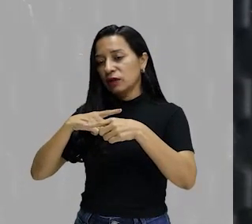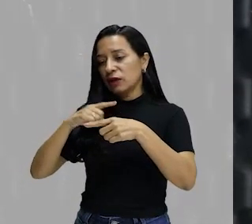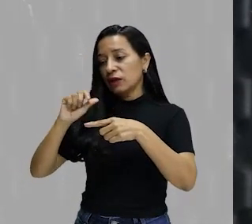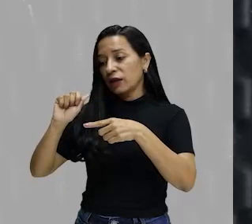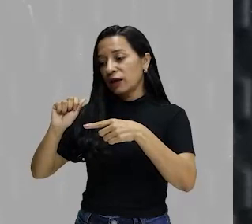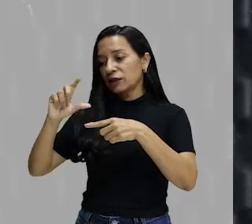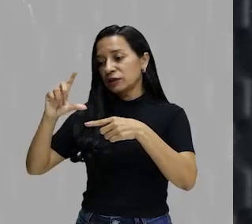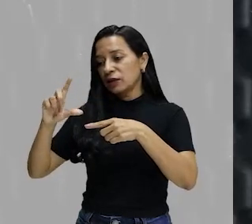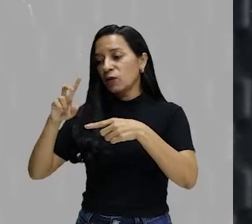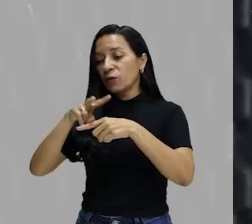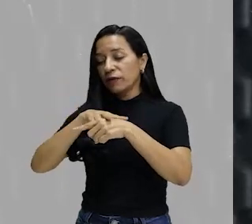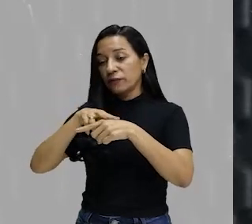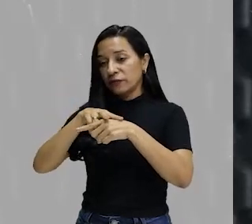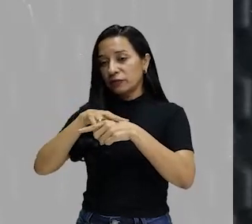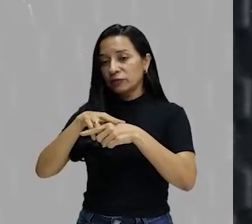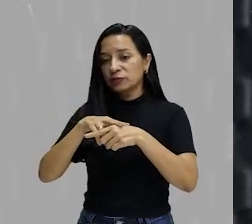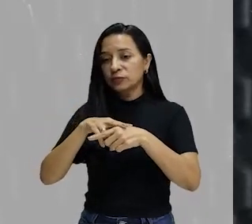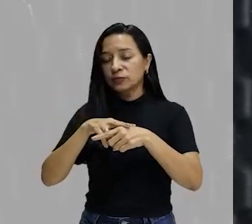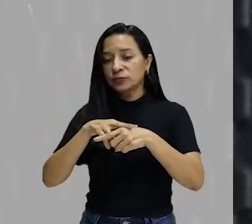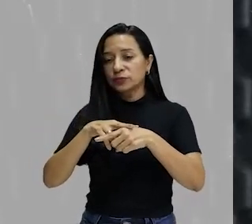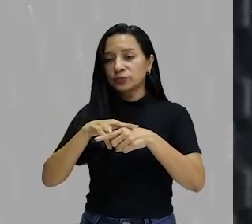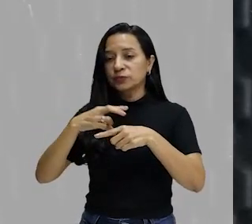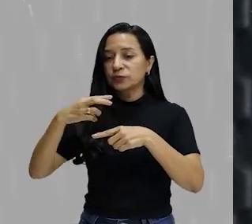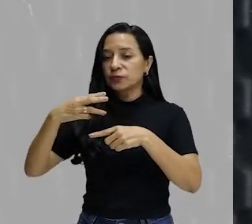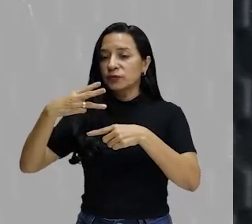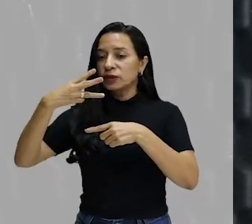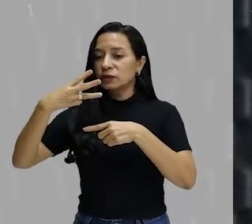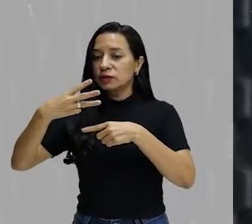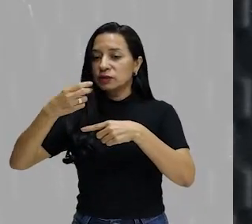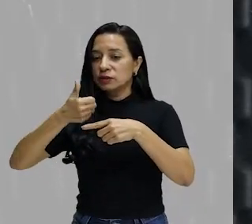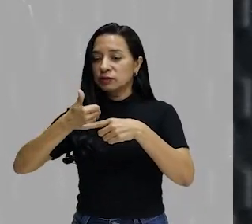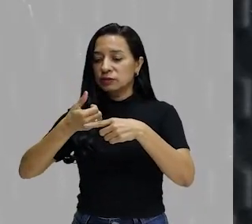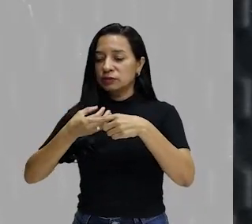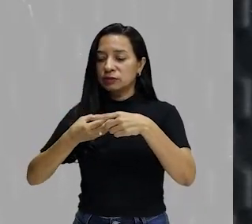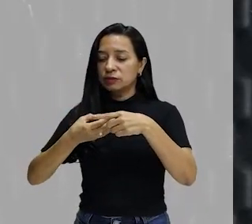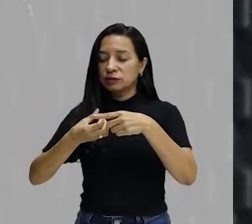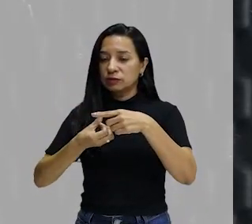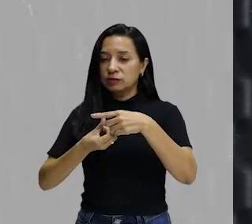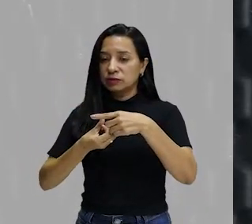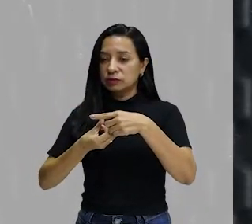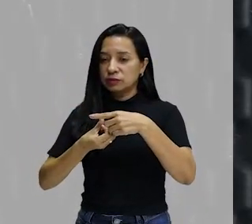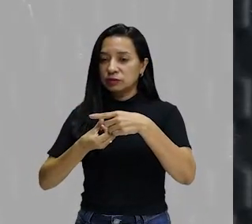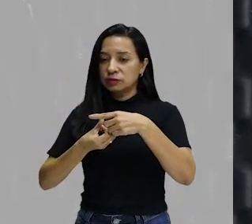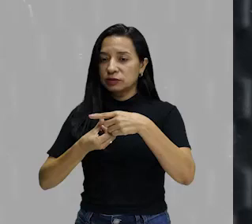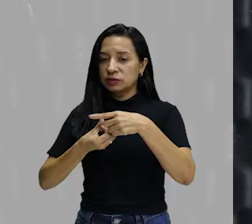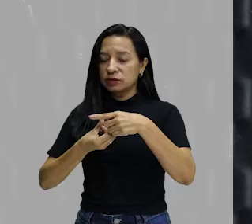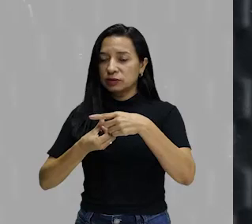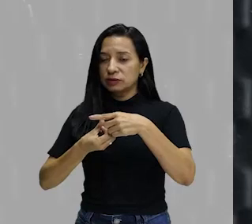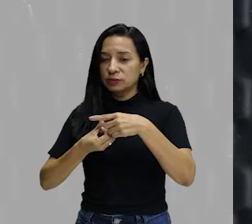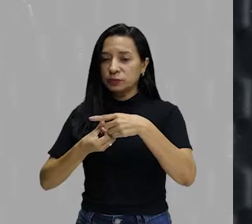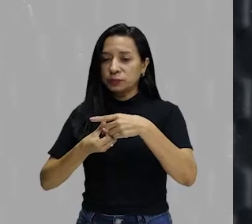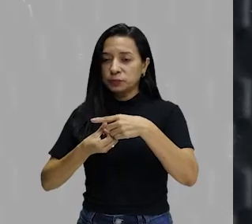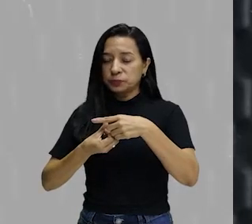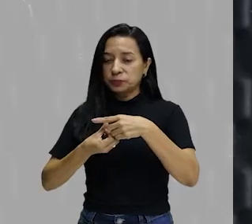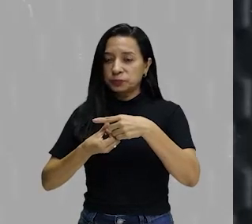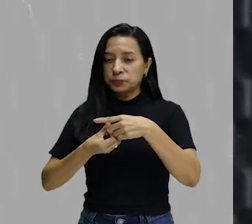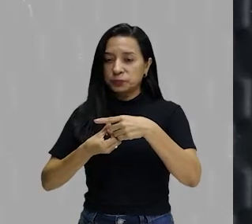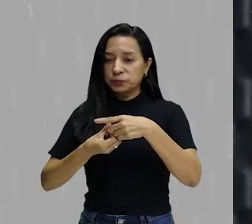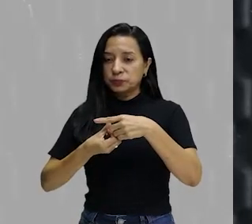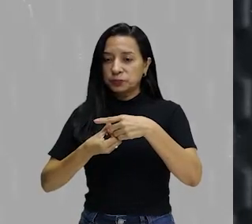um Bzão vai ser verde. De 3 para 16 vai ser indivíduos que